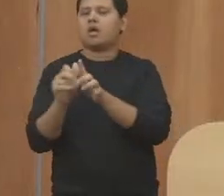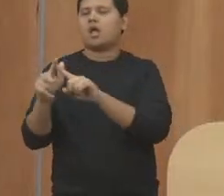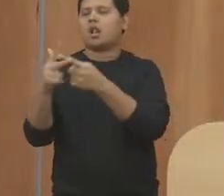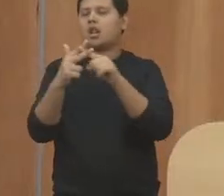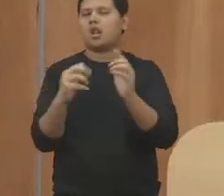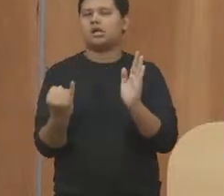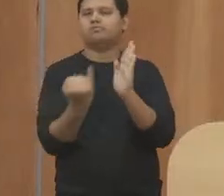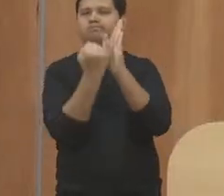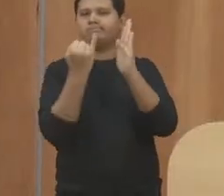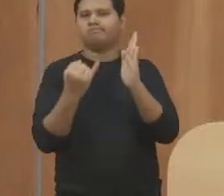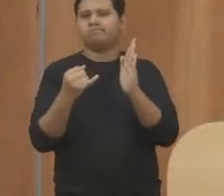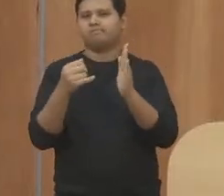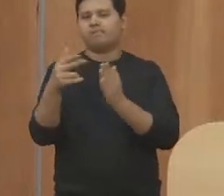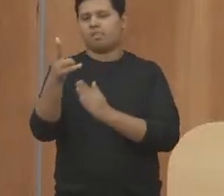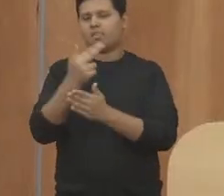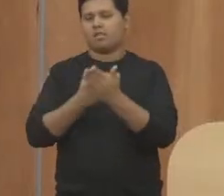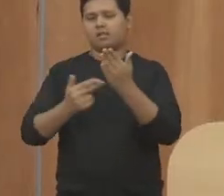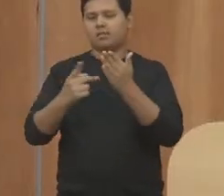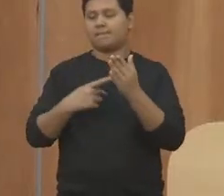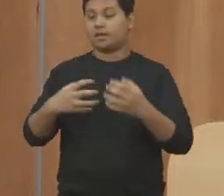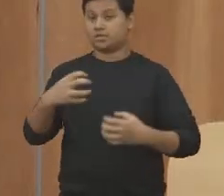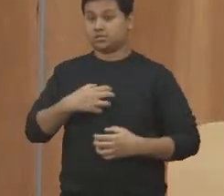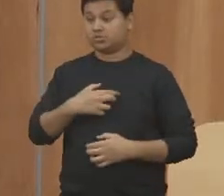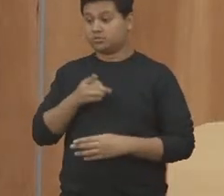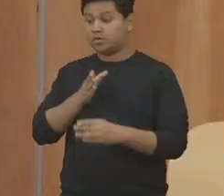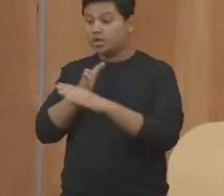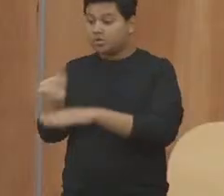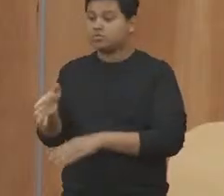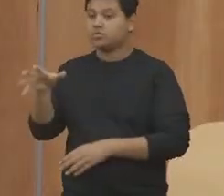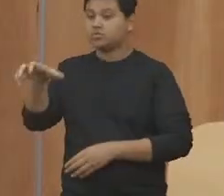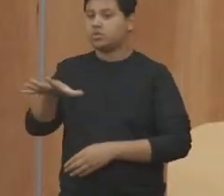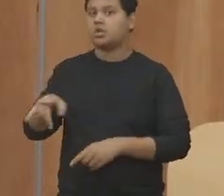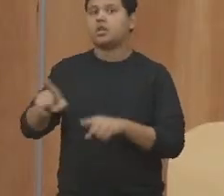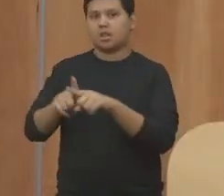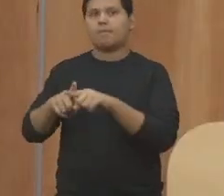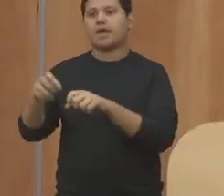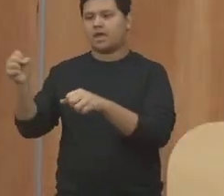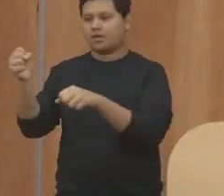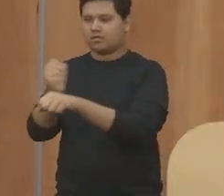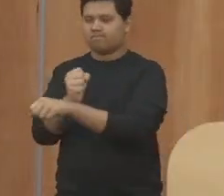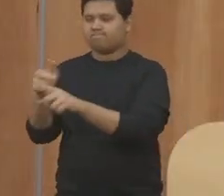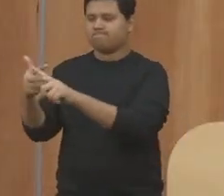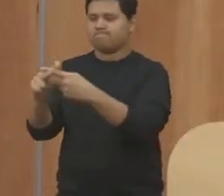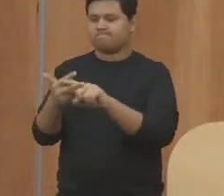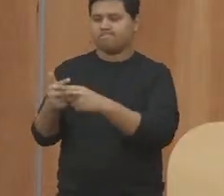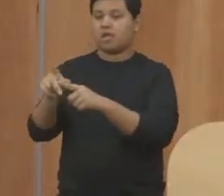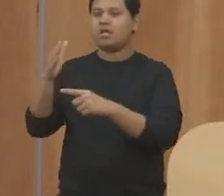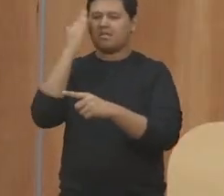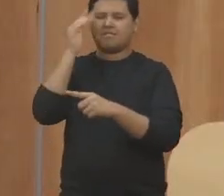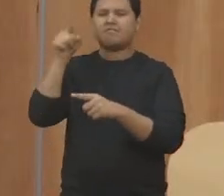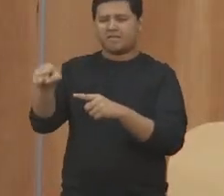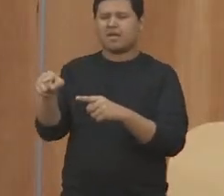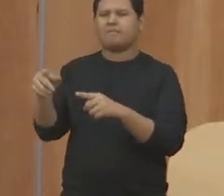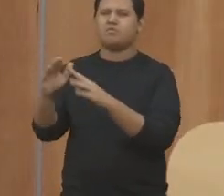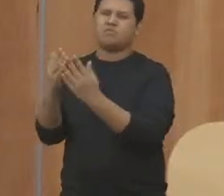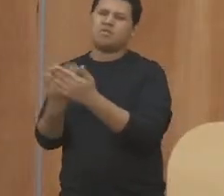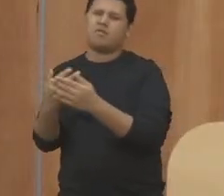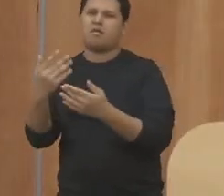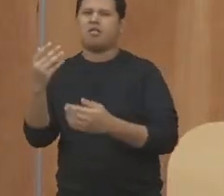para o aluno se sentir com certo pertencimento, e também reformar. A gente sabe que algumas escolas estão com